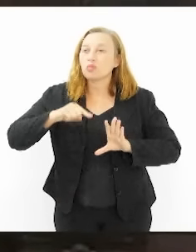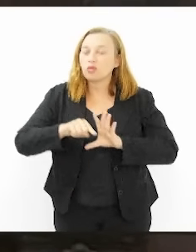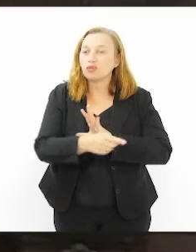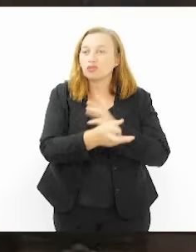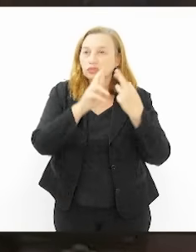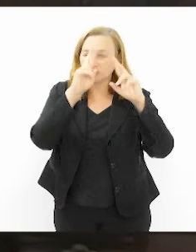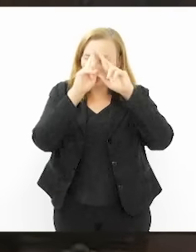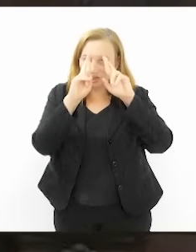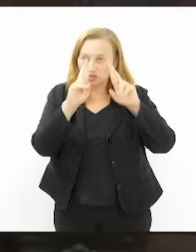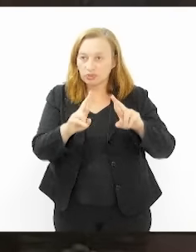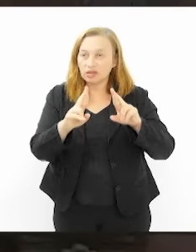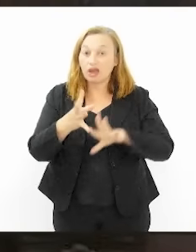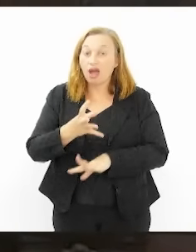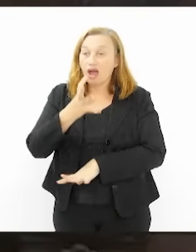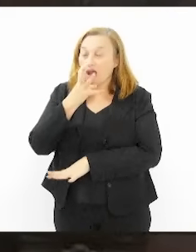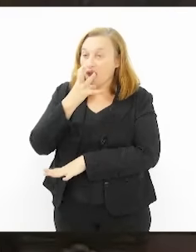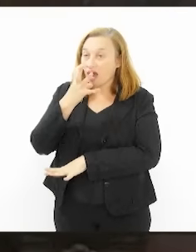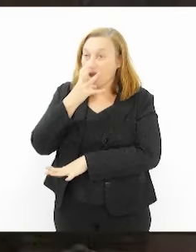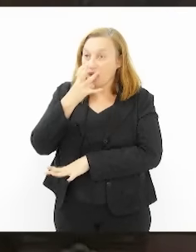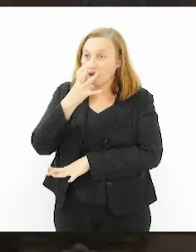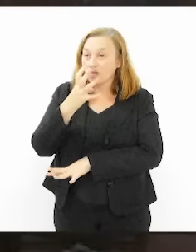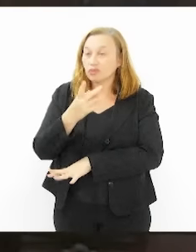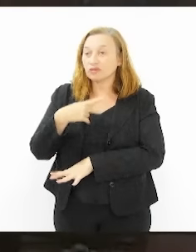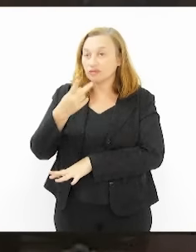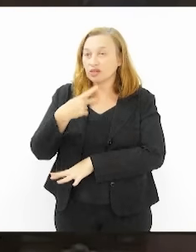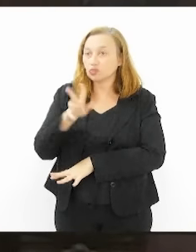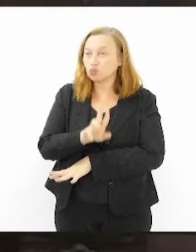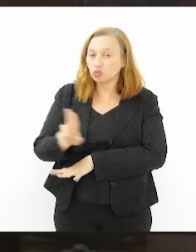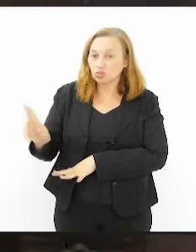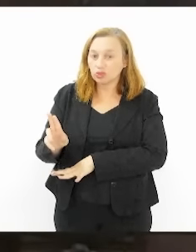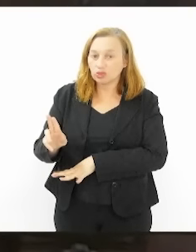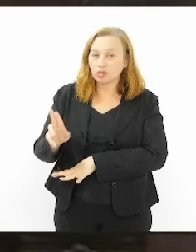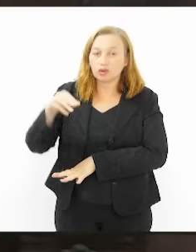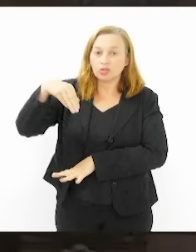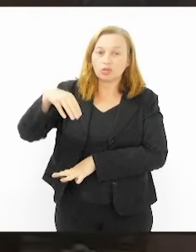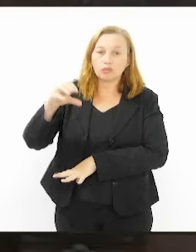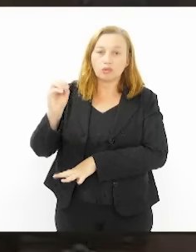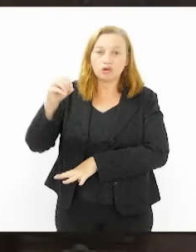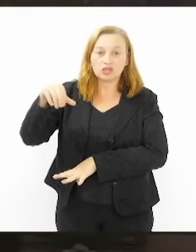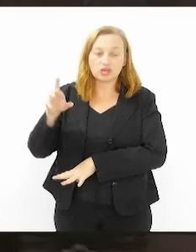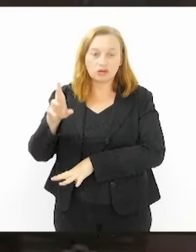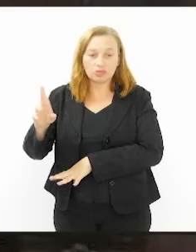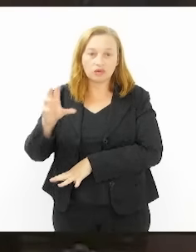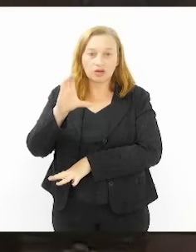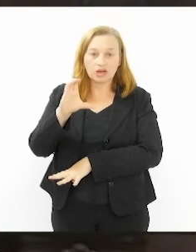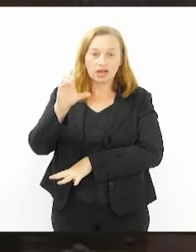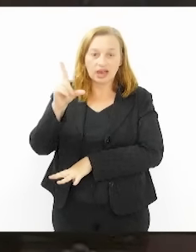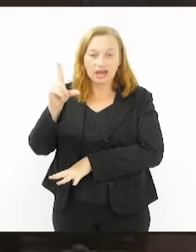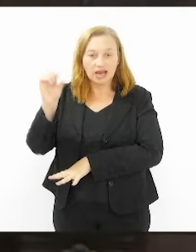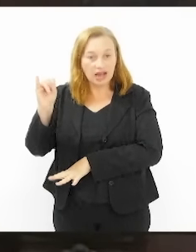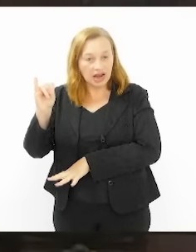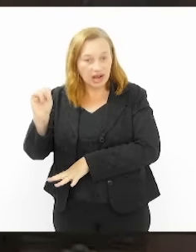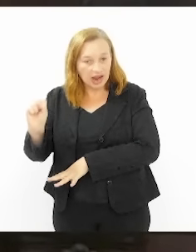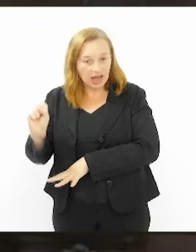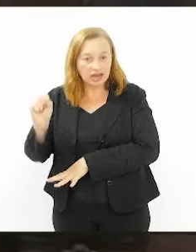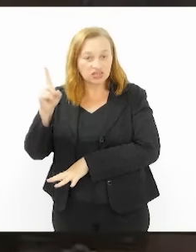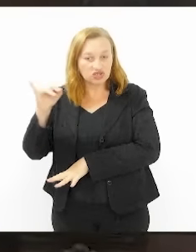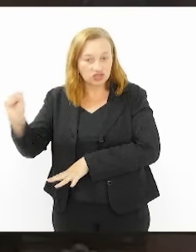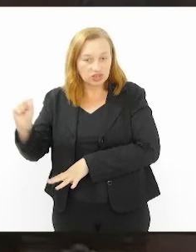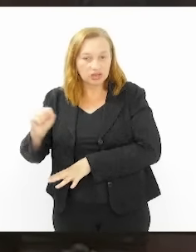e admiração quando mencionamos o nome do Monsenhor João Clá Dias entre as pessoas em